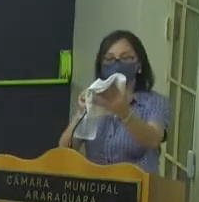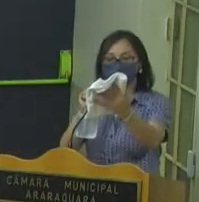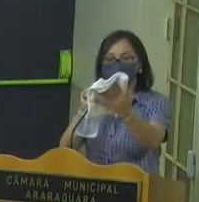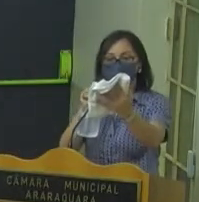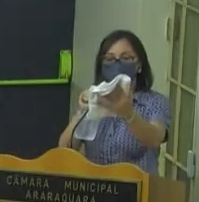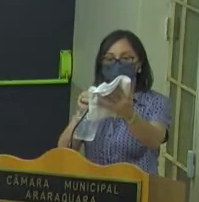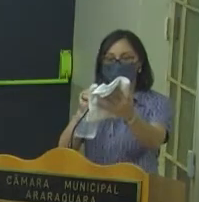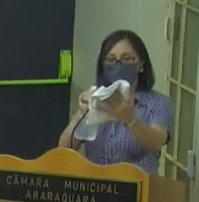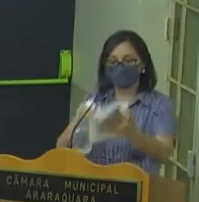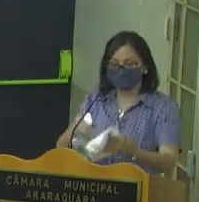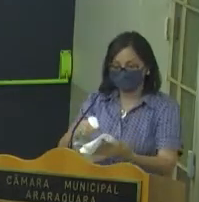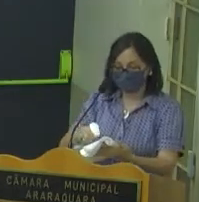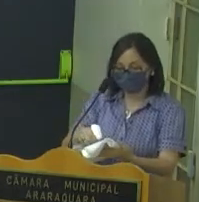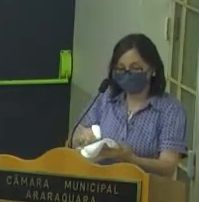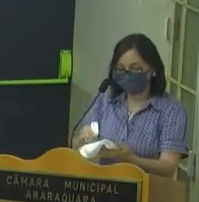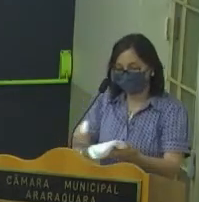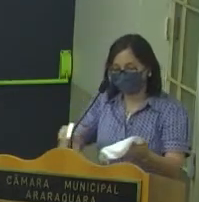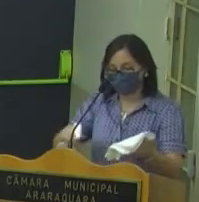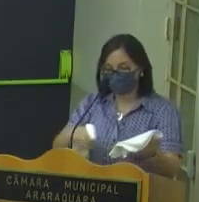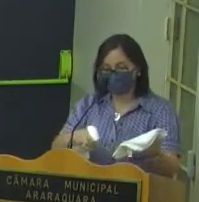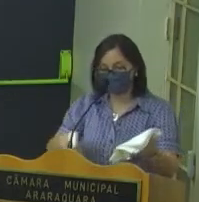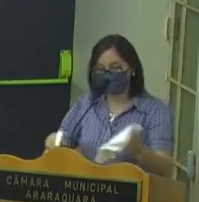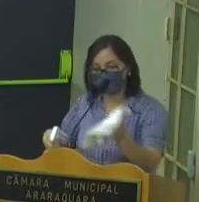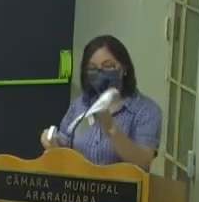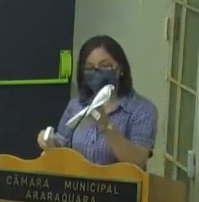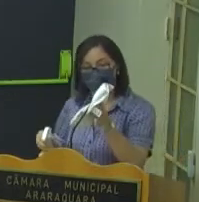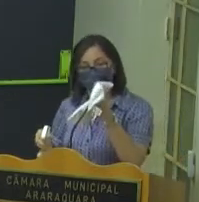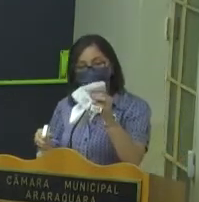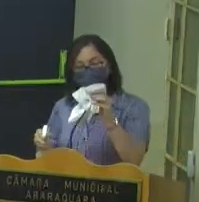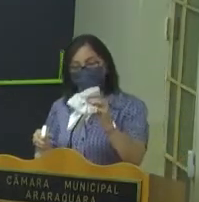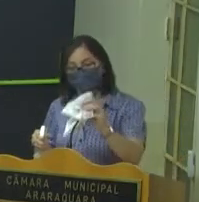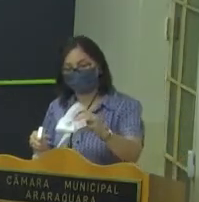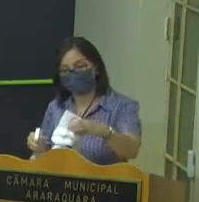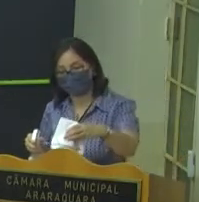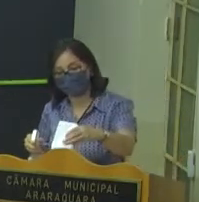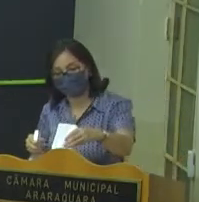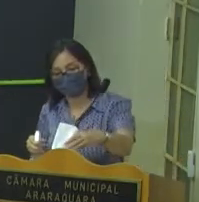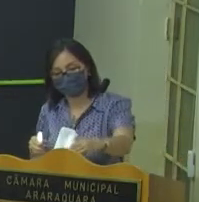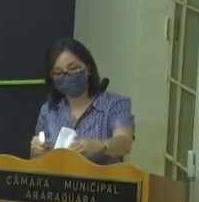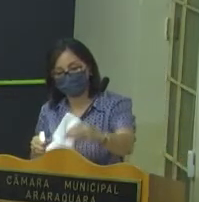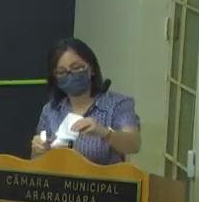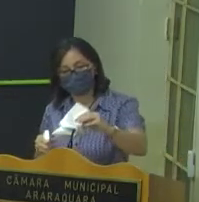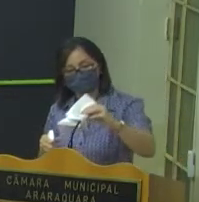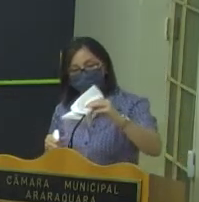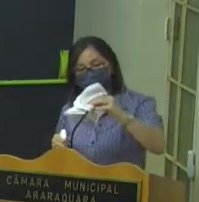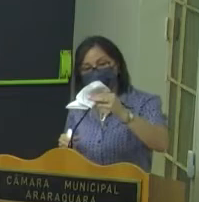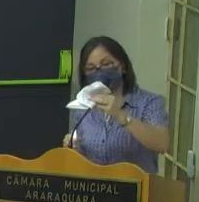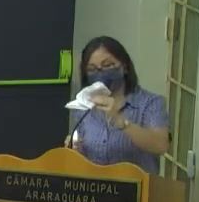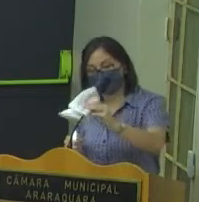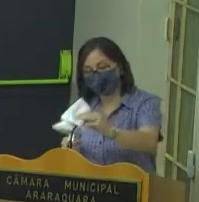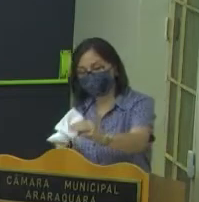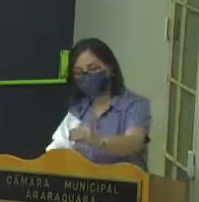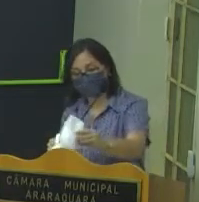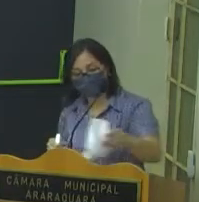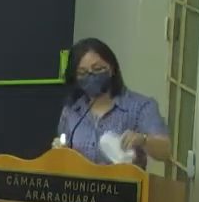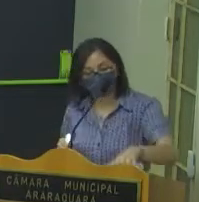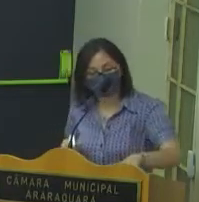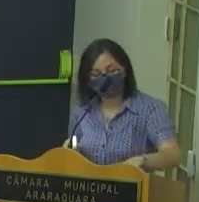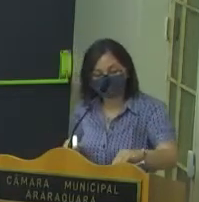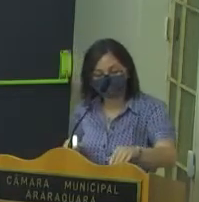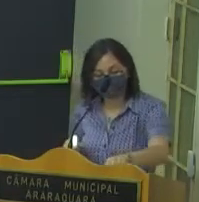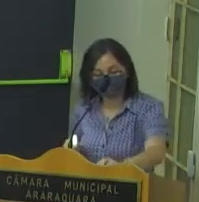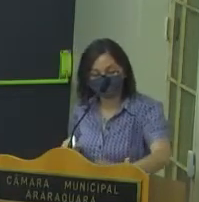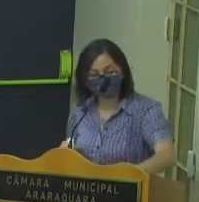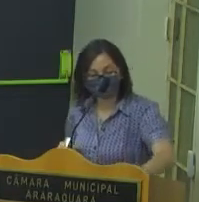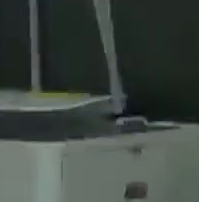A gente agradece imensamente o teu trabalho. Agora, chamar, após a higienização ali do espaço, a gente quer muito ouvir